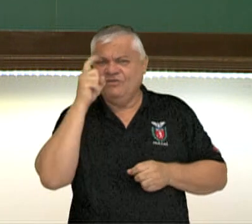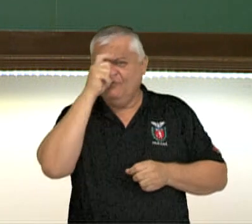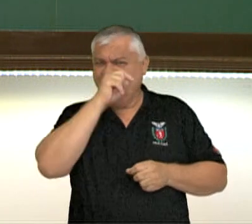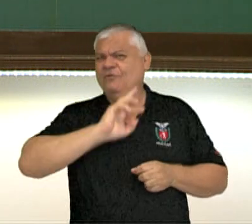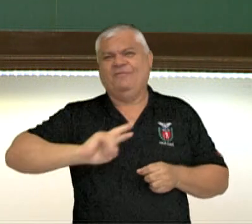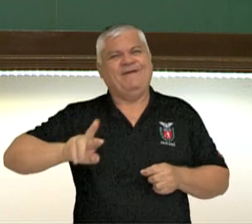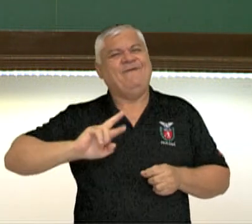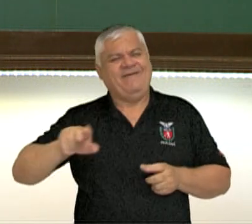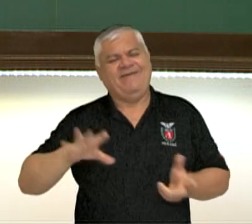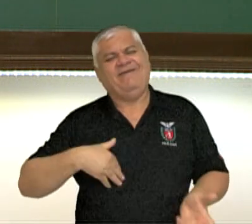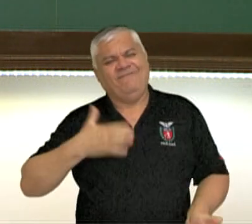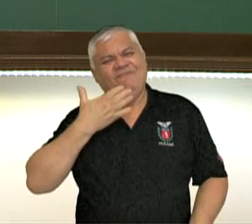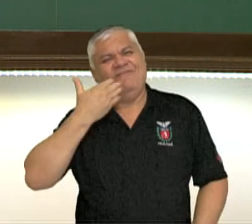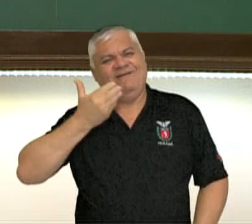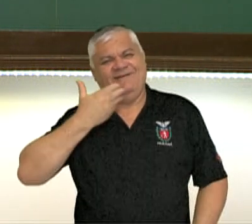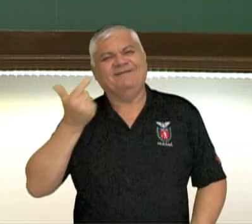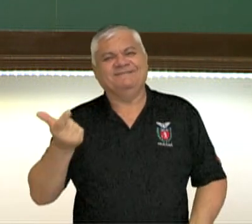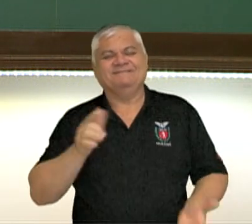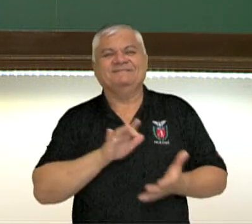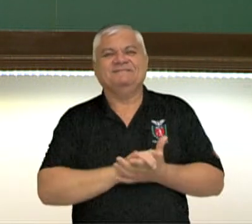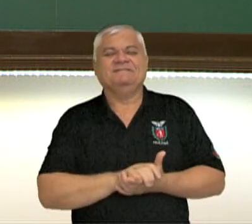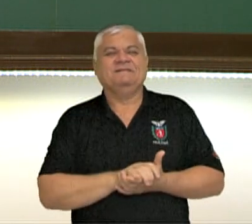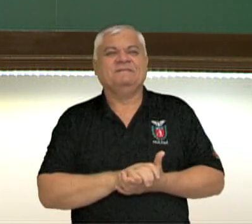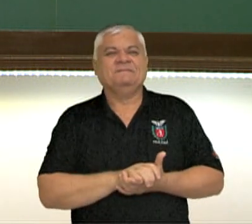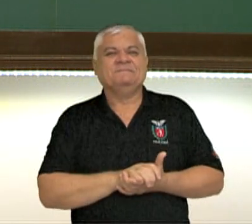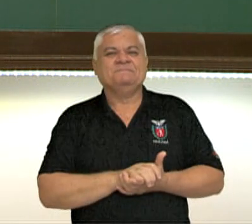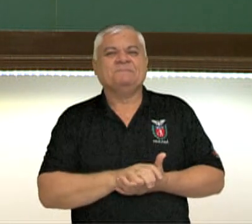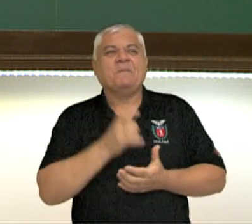pessoal? É bem fácil. Vamos ver então.